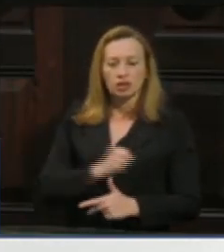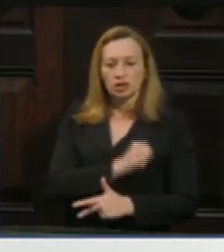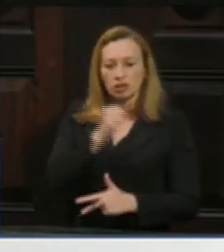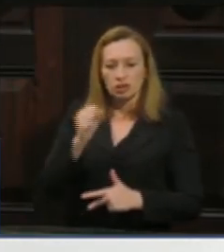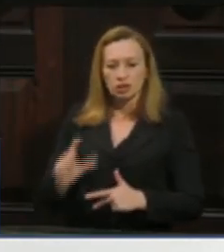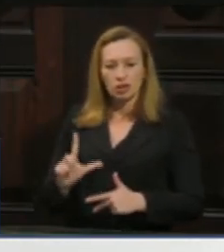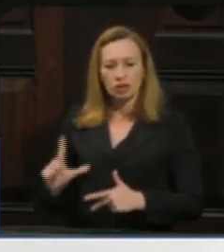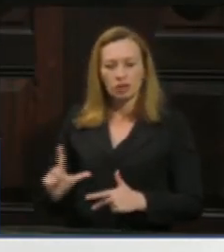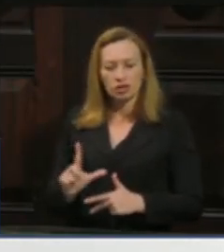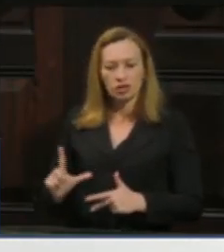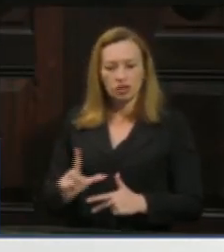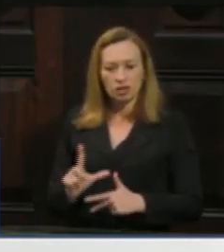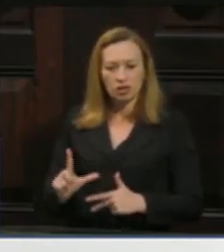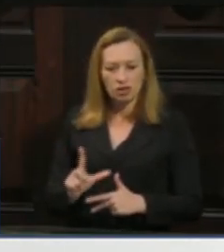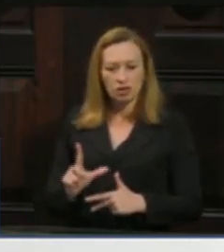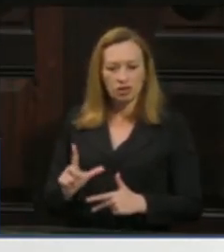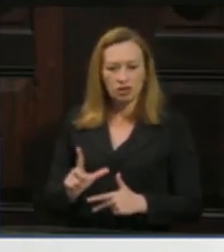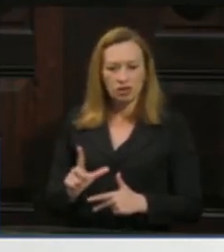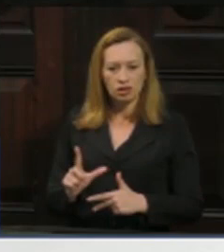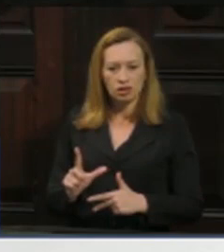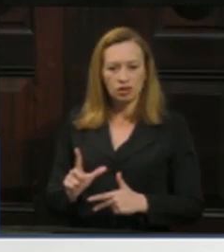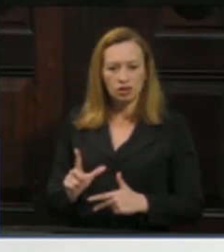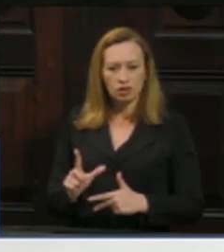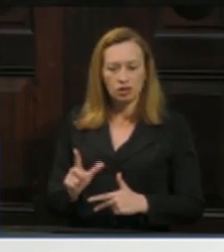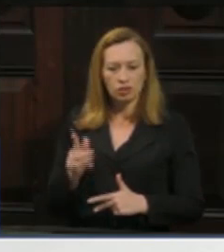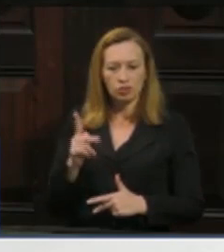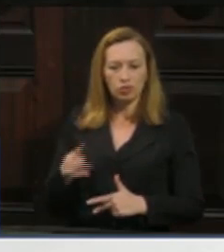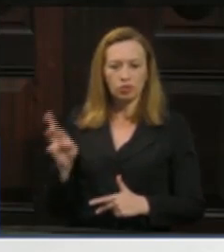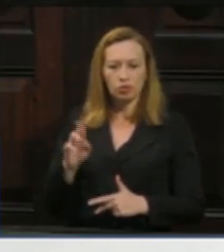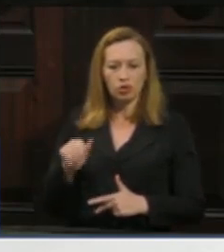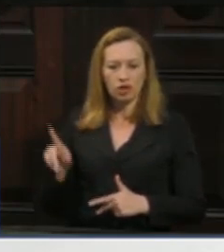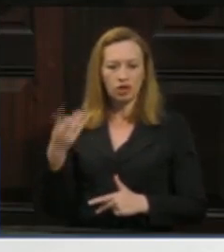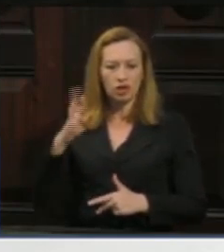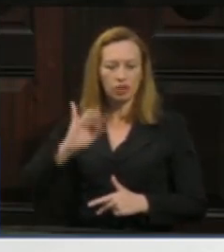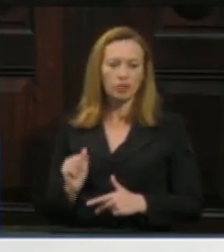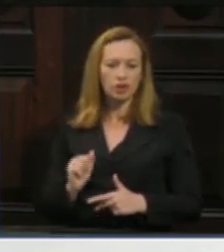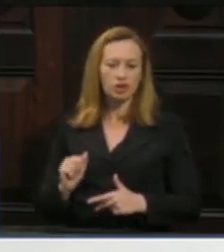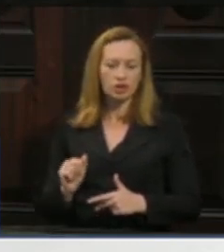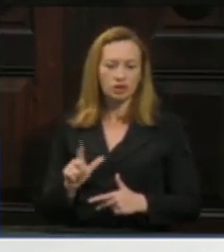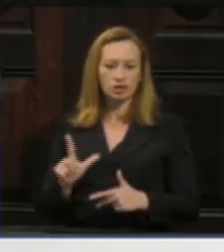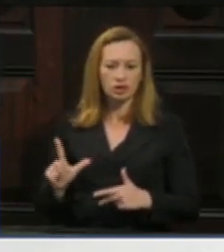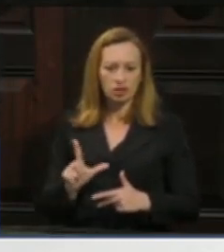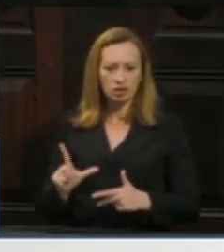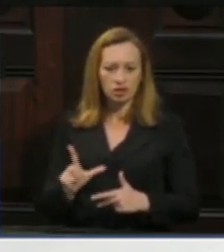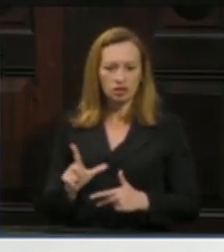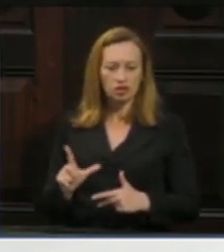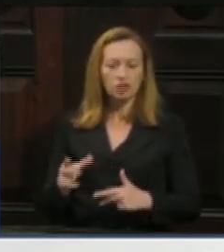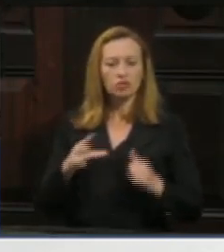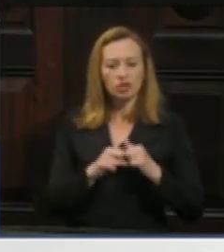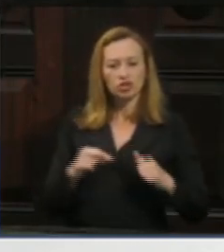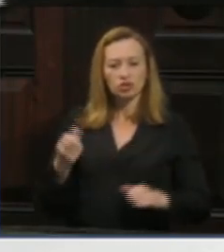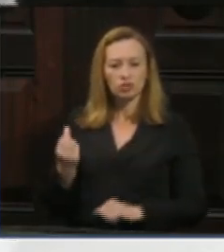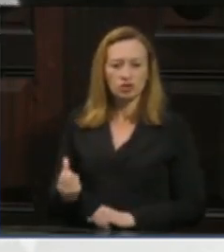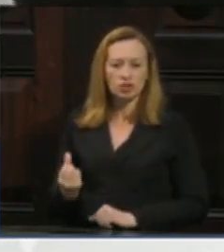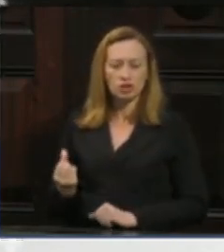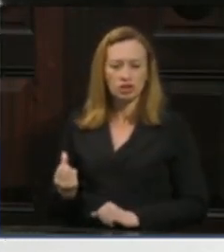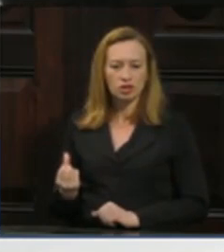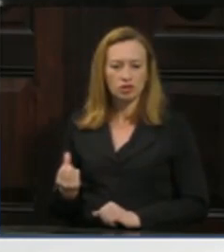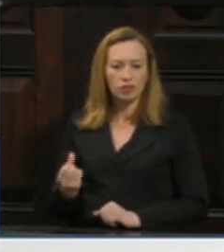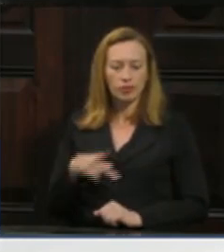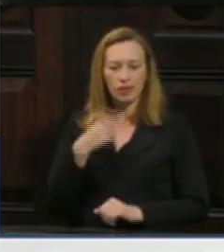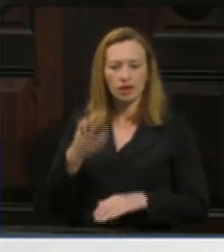aí, perfeito. Ocorre que, no projeto de lei, logo a seguir,